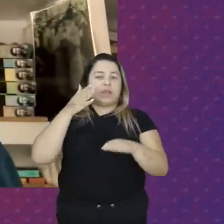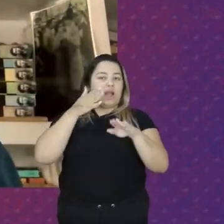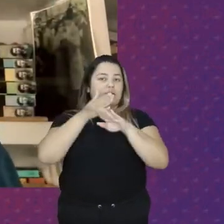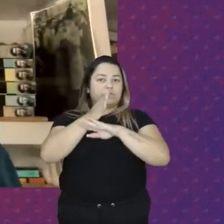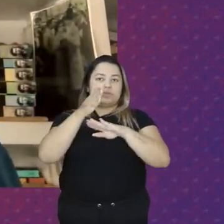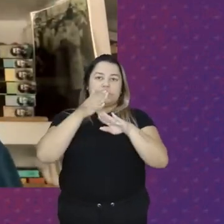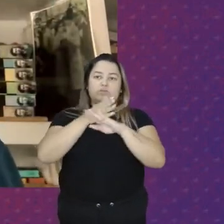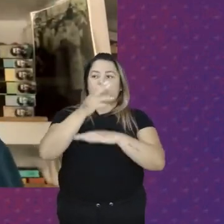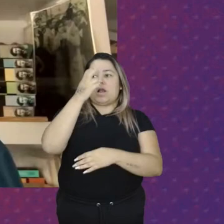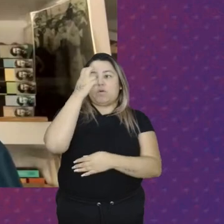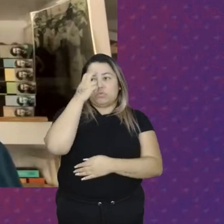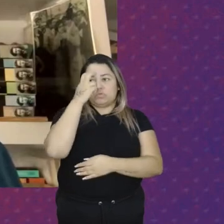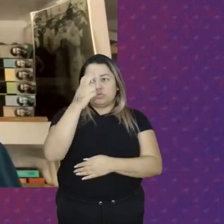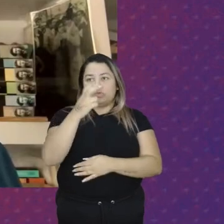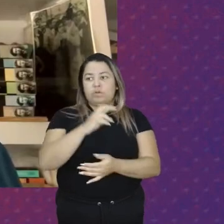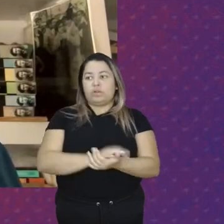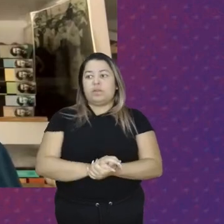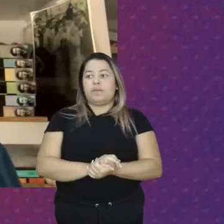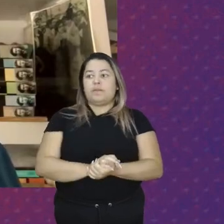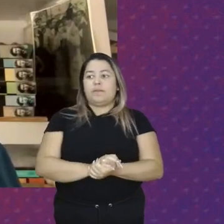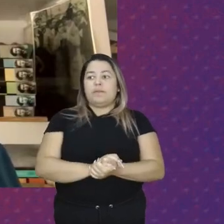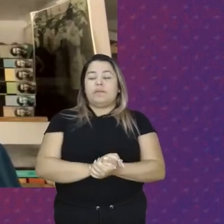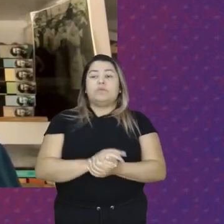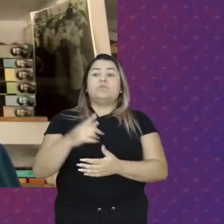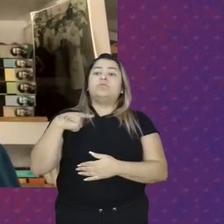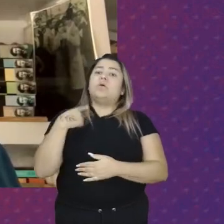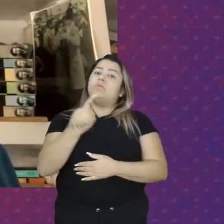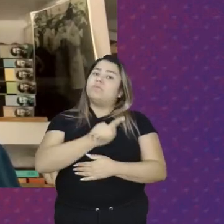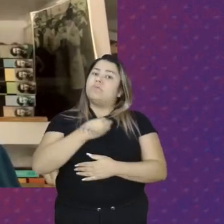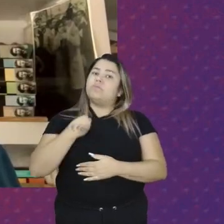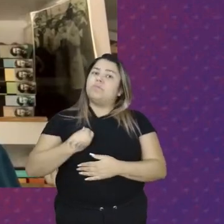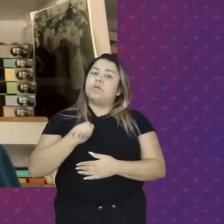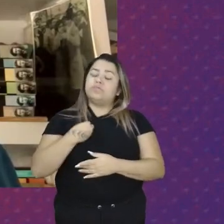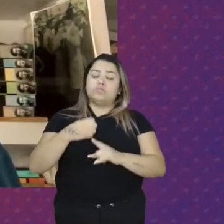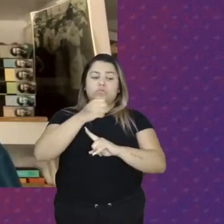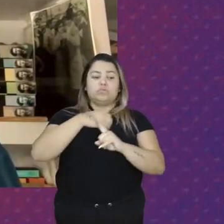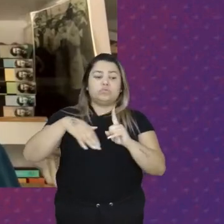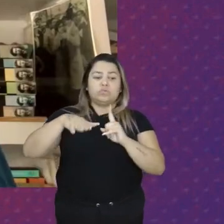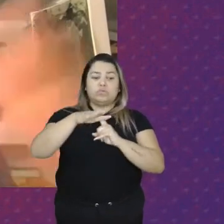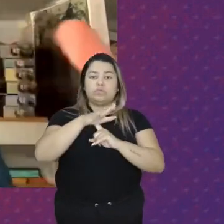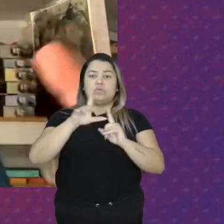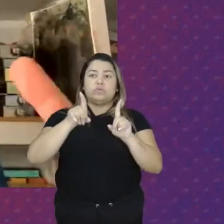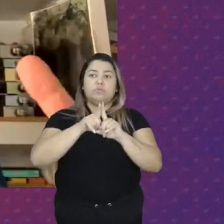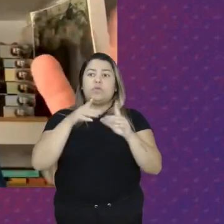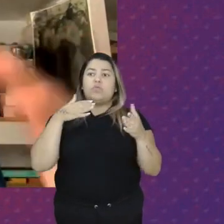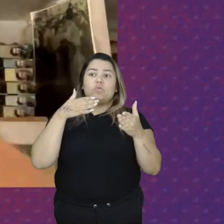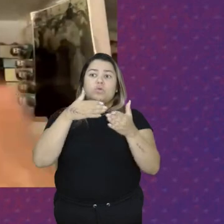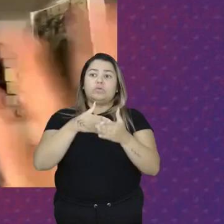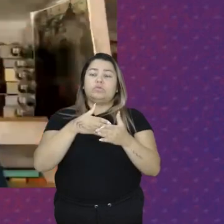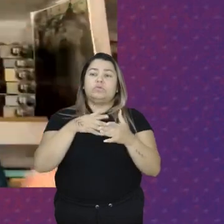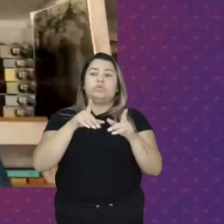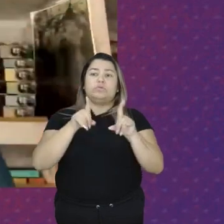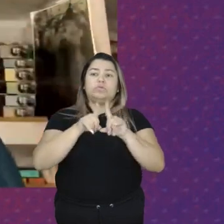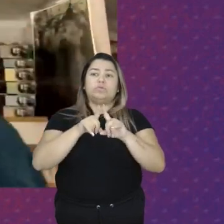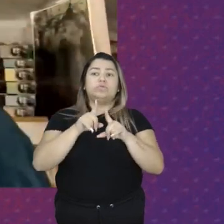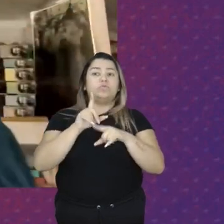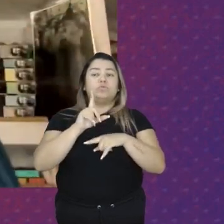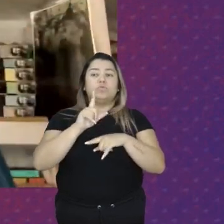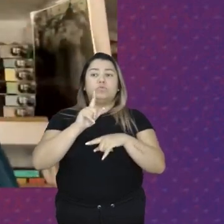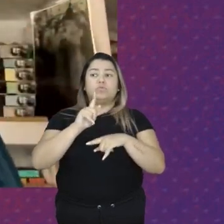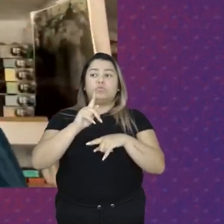à cultura. E como nós vivemos numa sociedade sempre no limite, né, nos últimos, desde o golpe